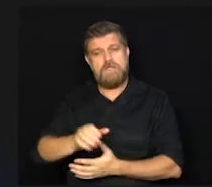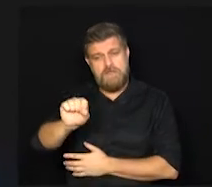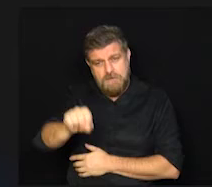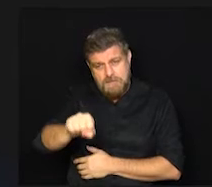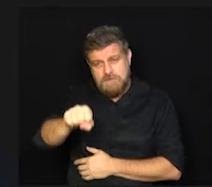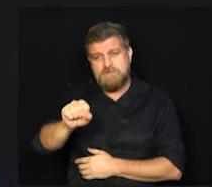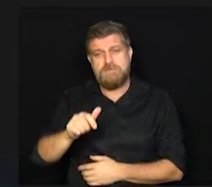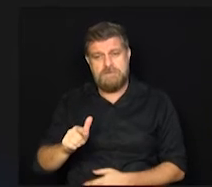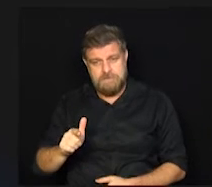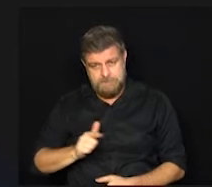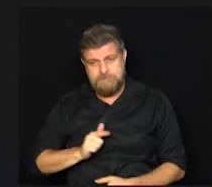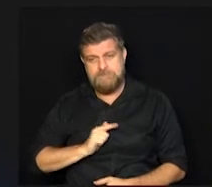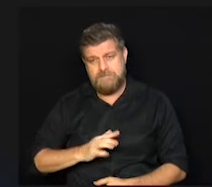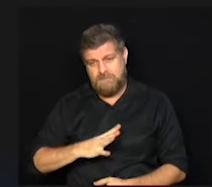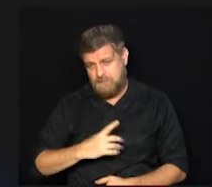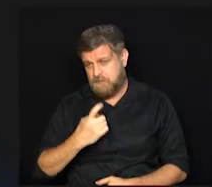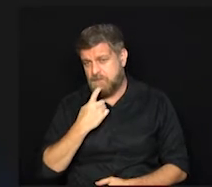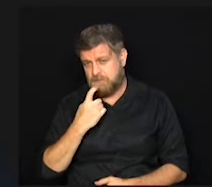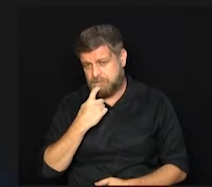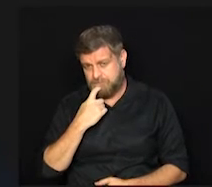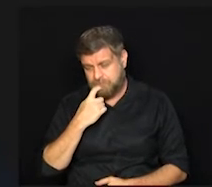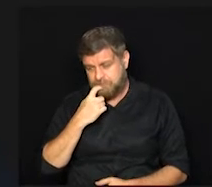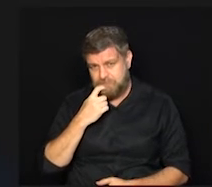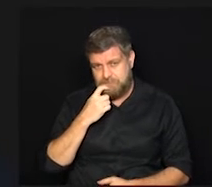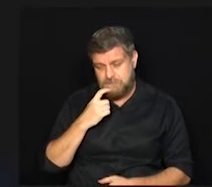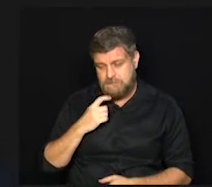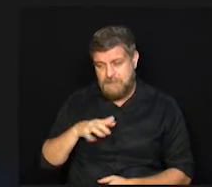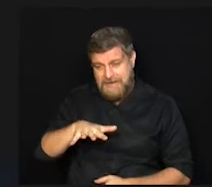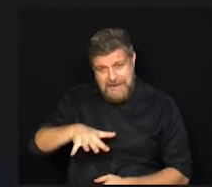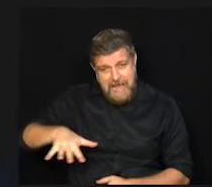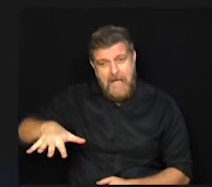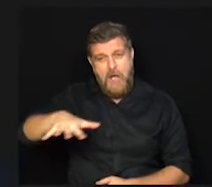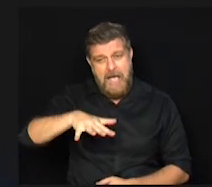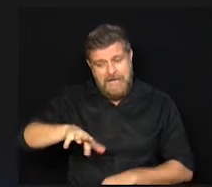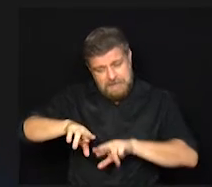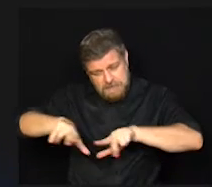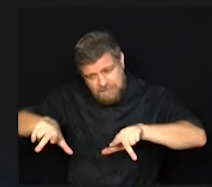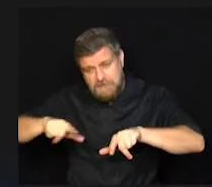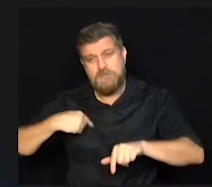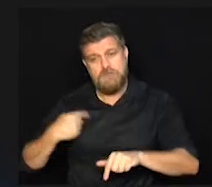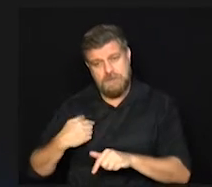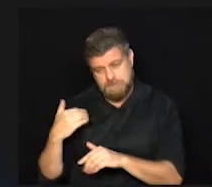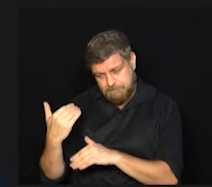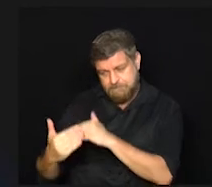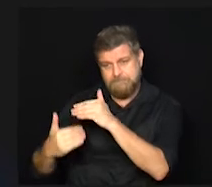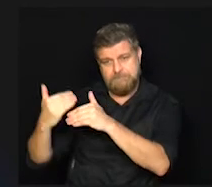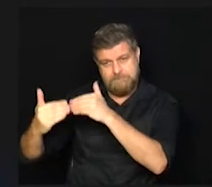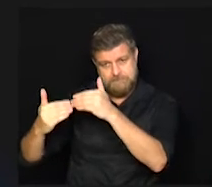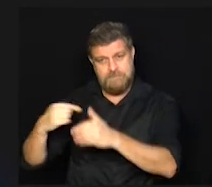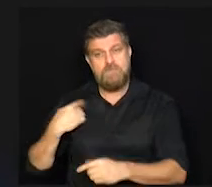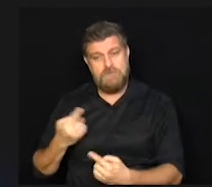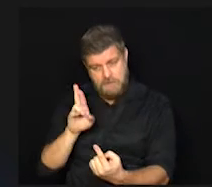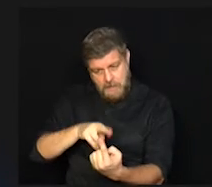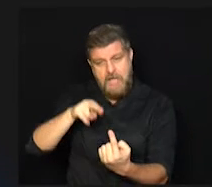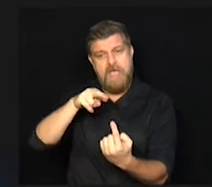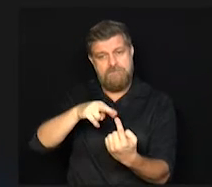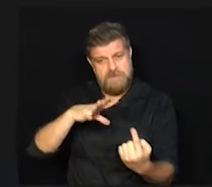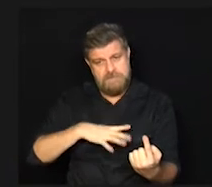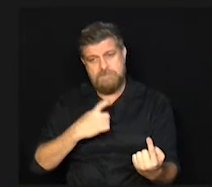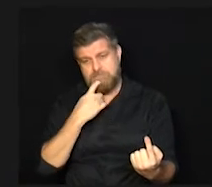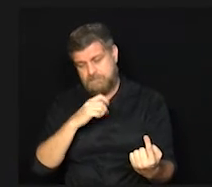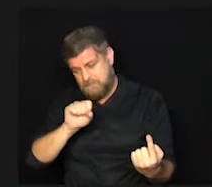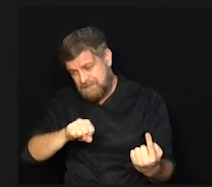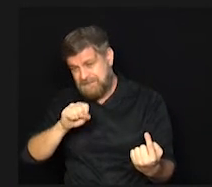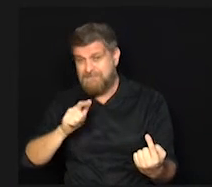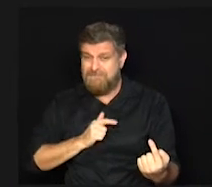em alguns determinados fatores, sim, estamos à frente, somos referência, mas em